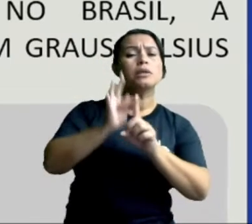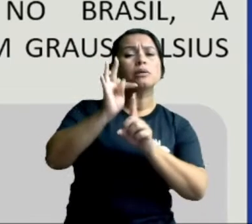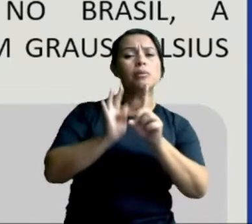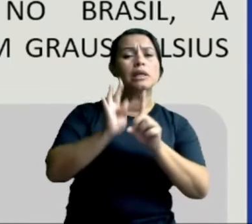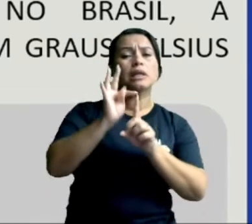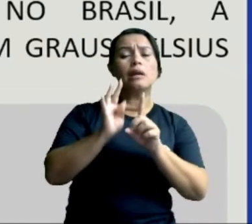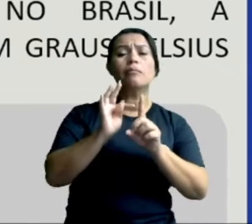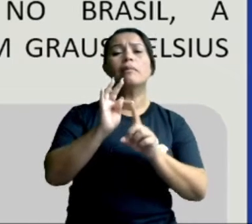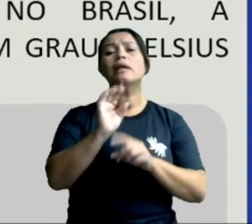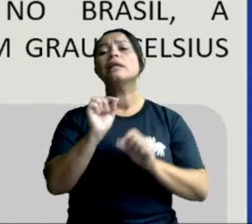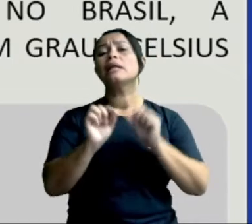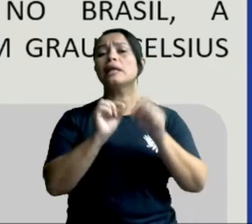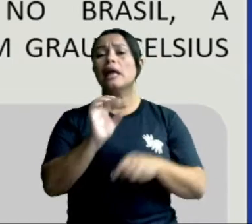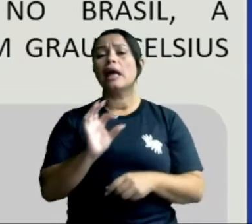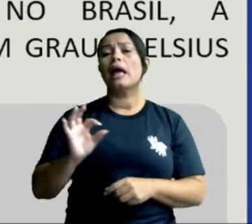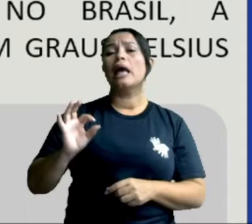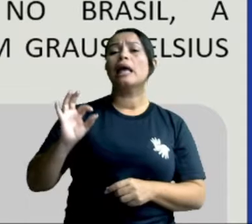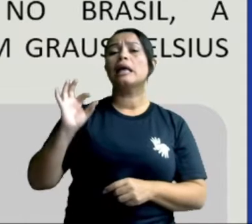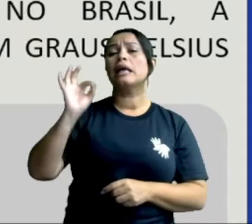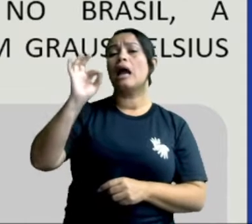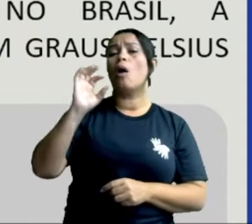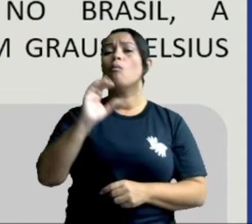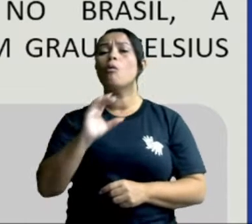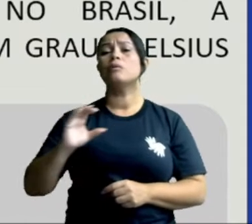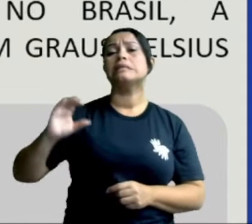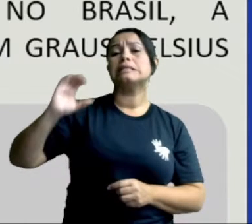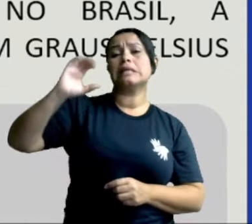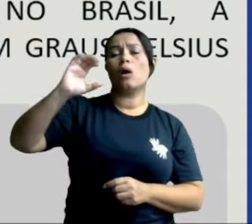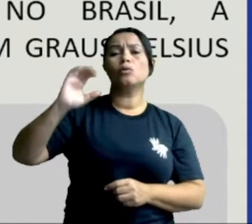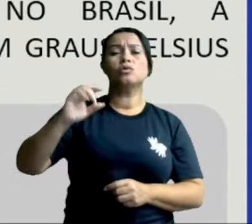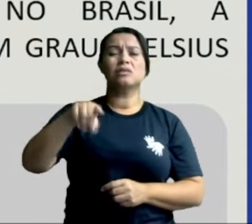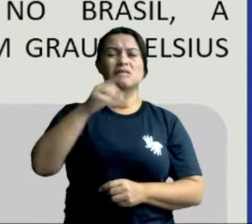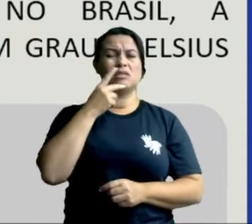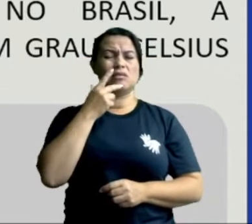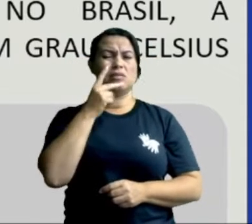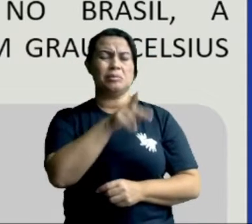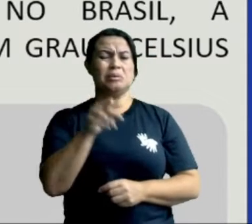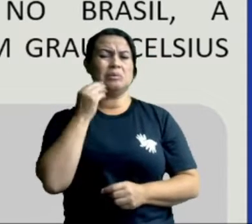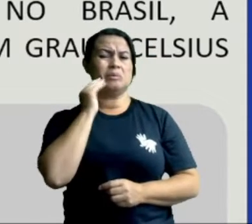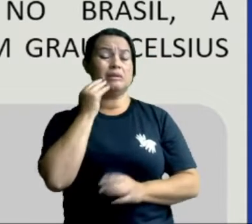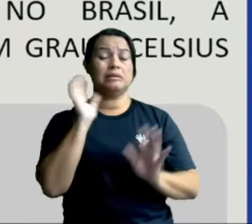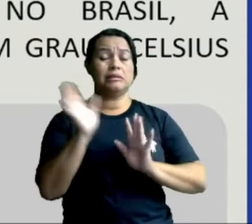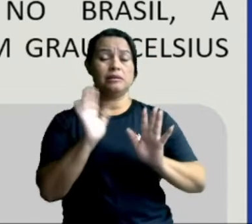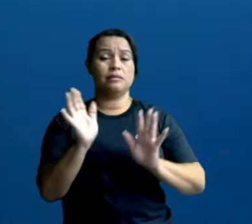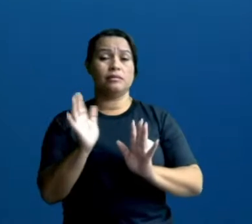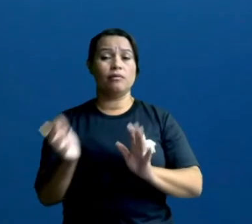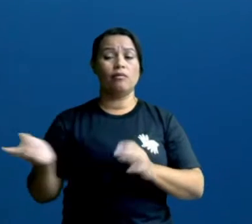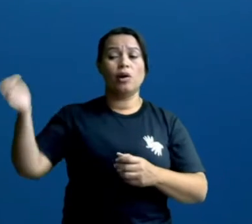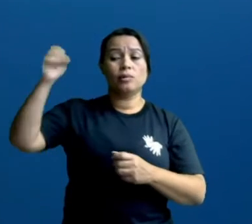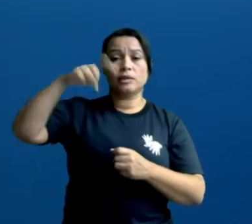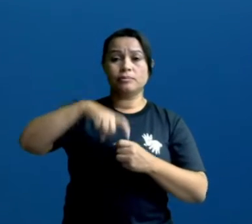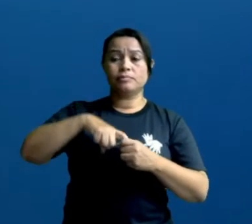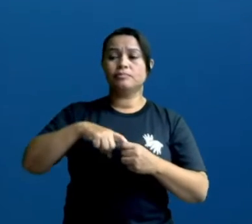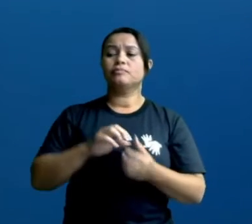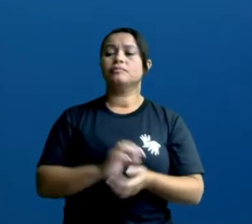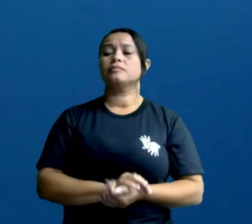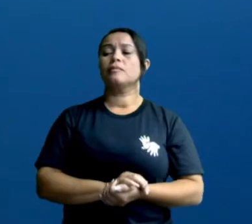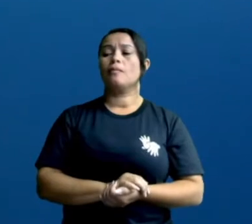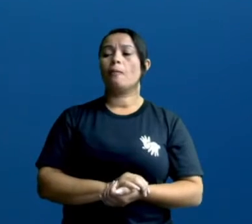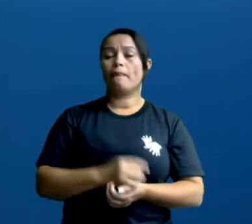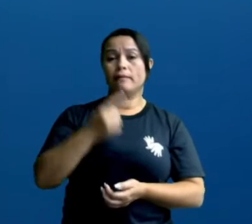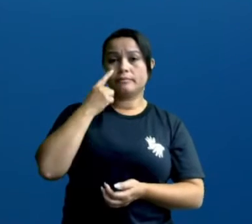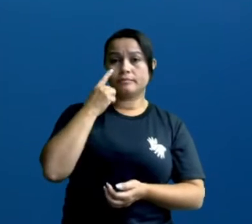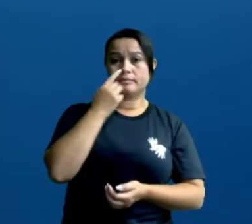medida em graus celsius professora a senhora falou falou falou falou e não entendi volta aqui comigo E